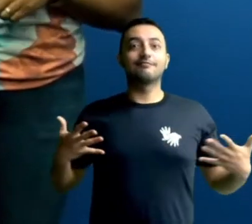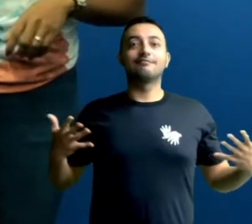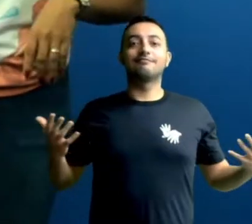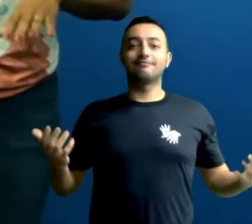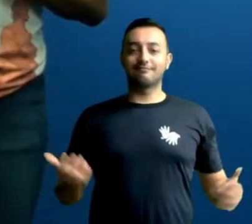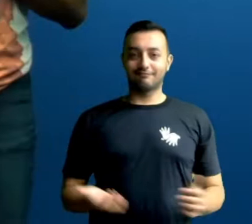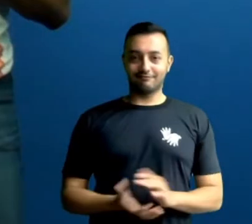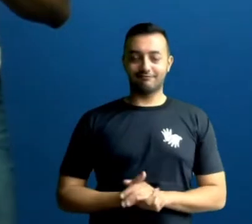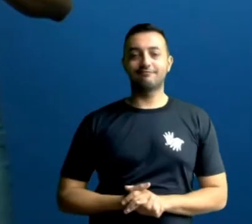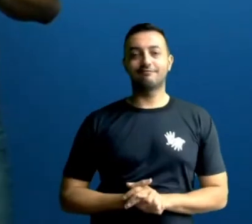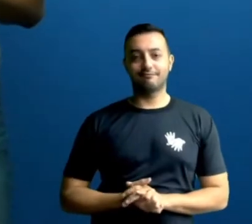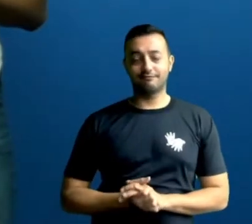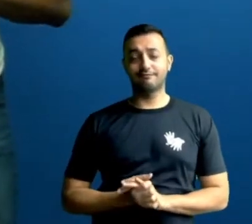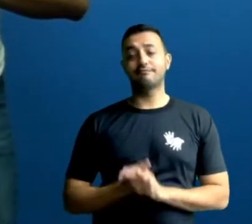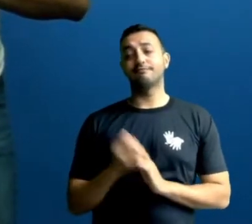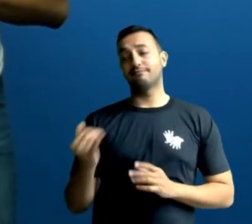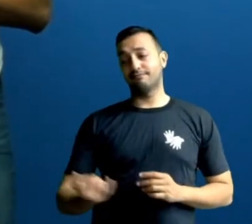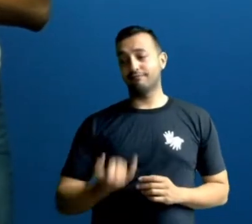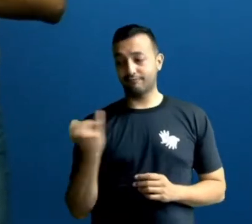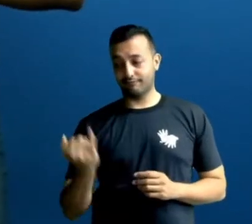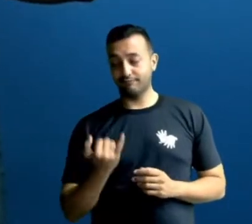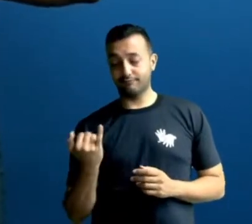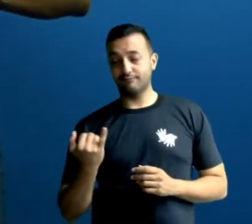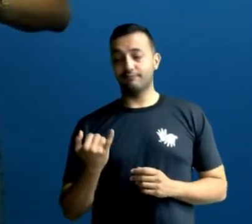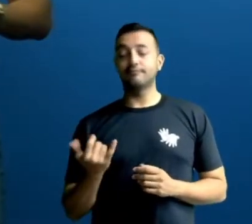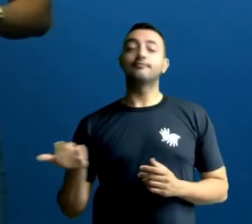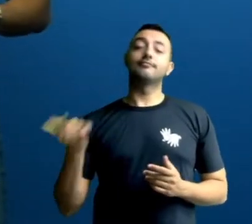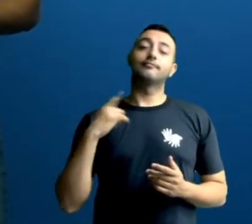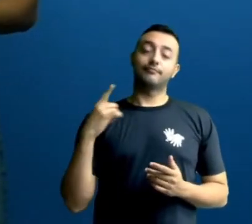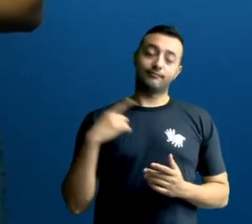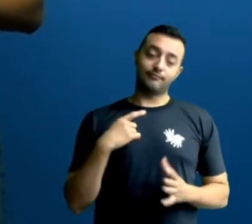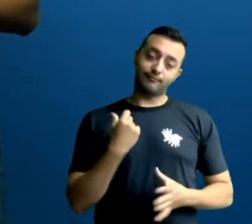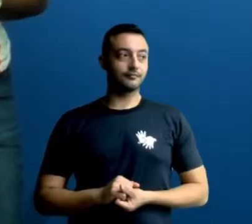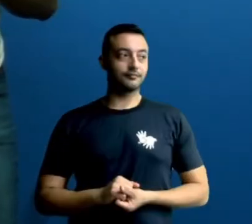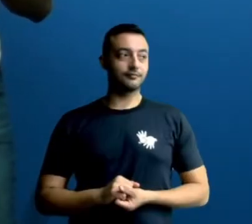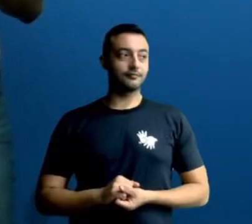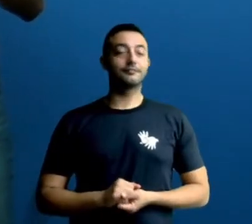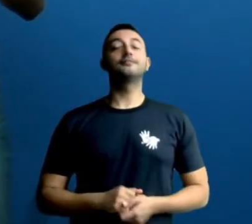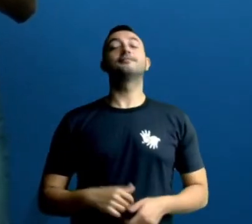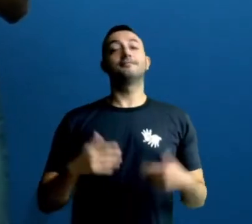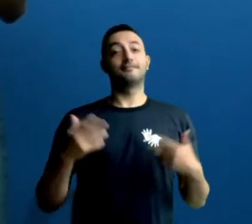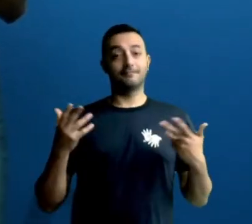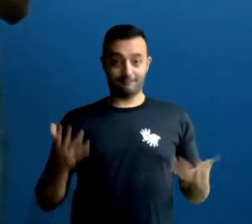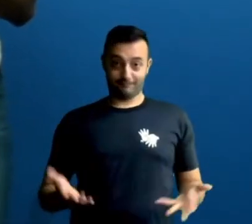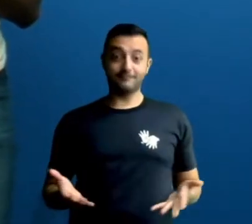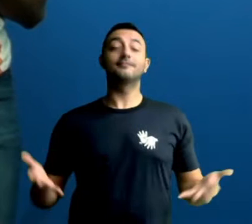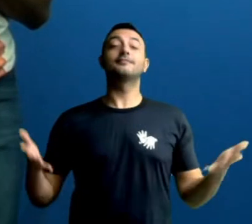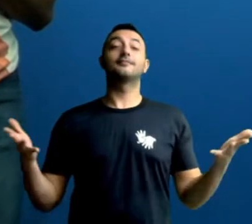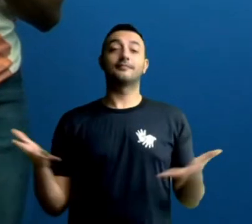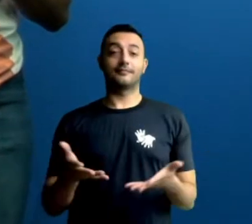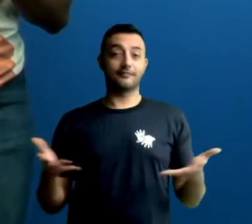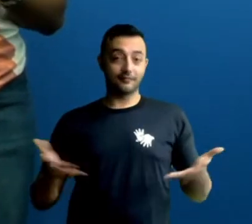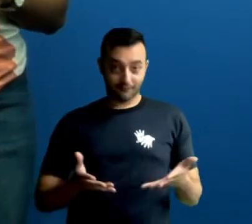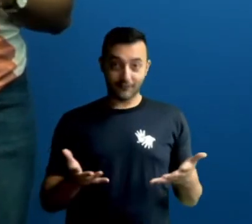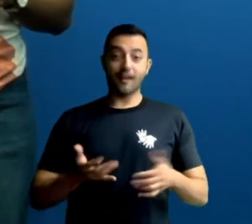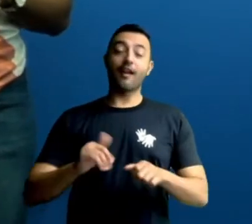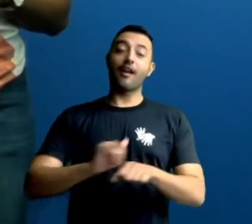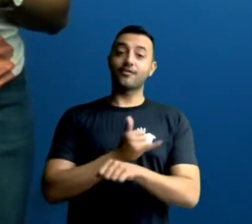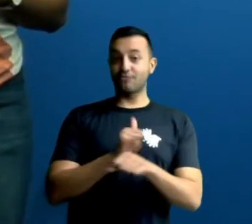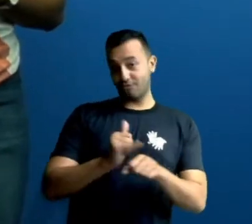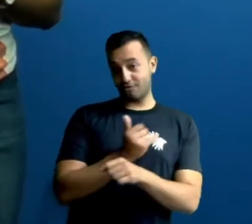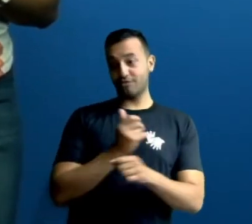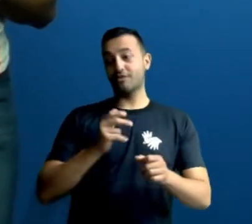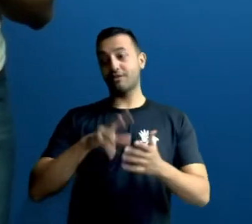Bom, importância aí já está garantida. Bom, vamos agora quanto às estratégias